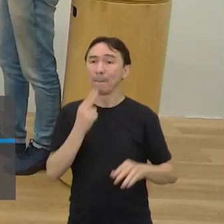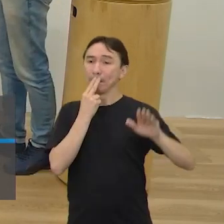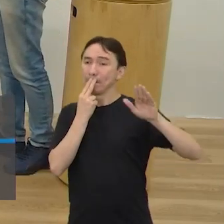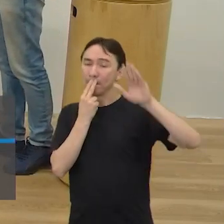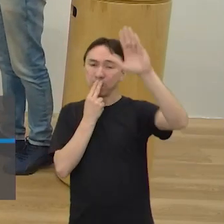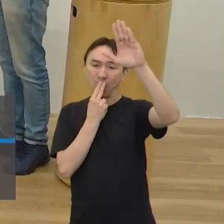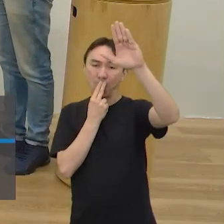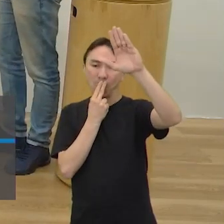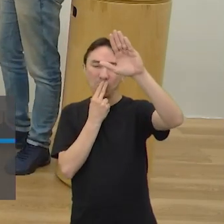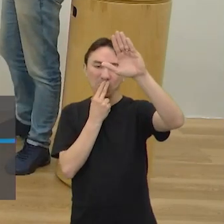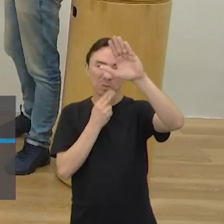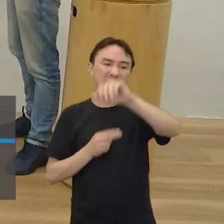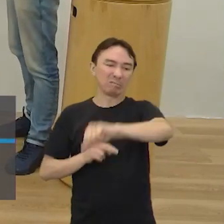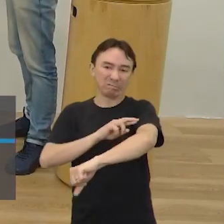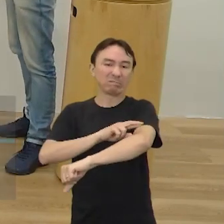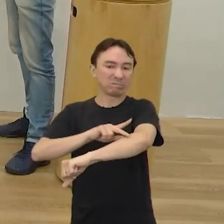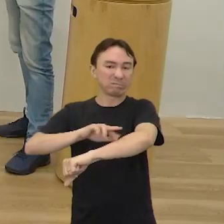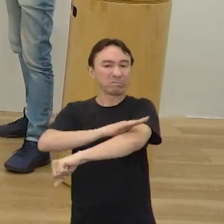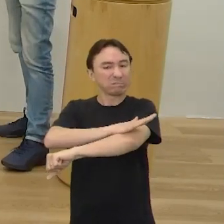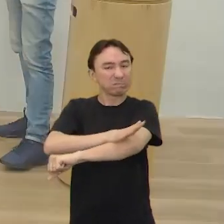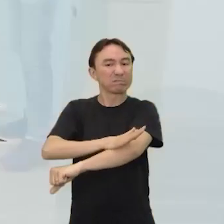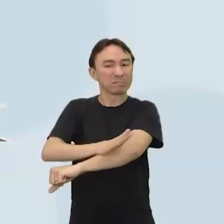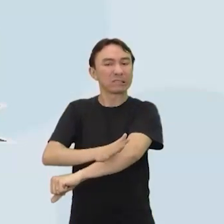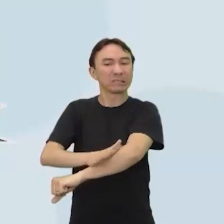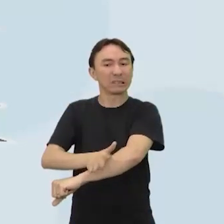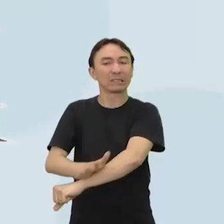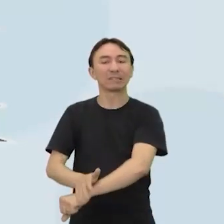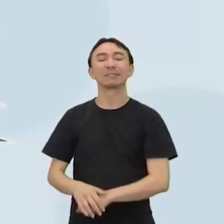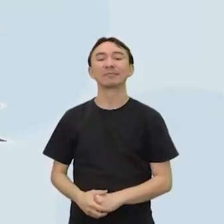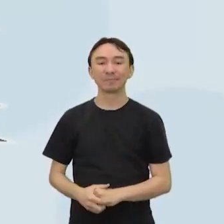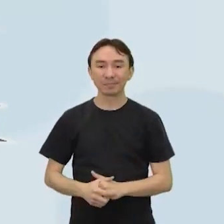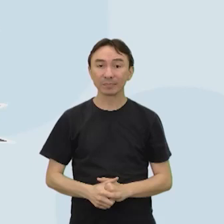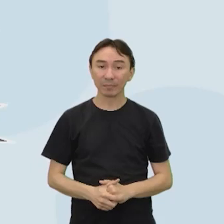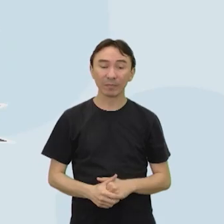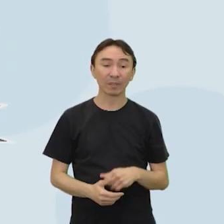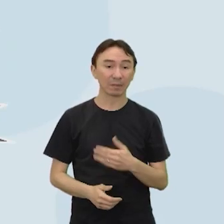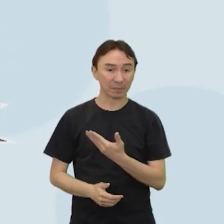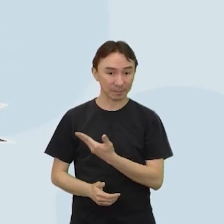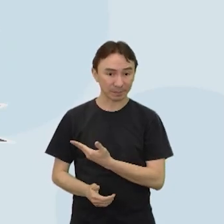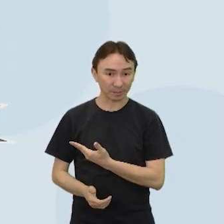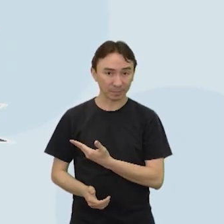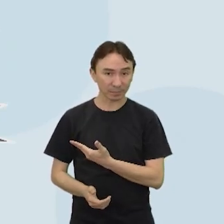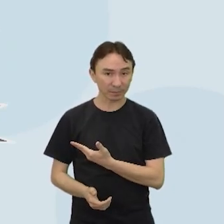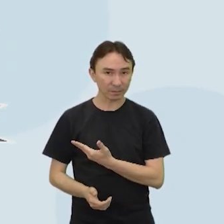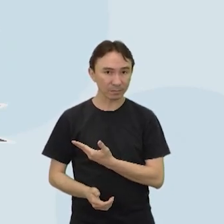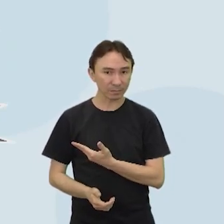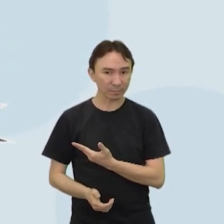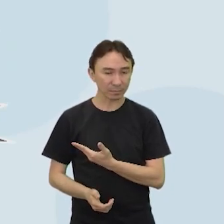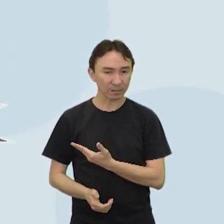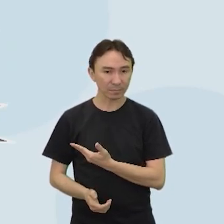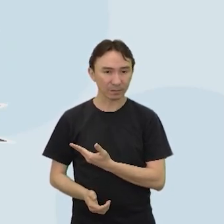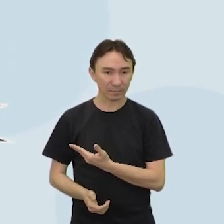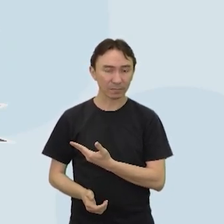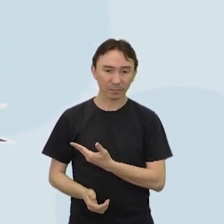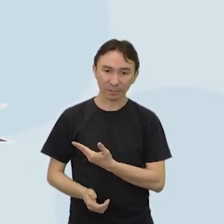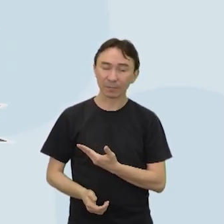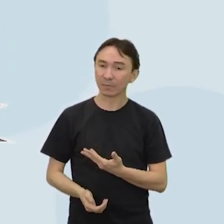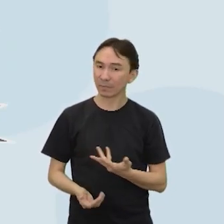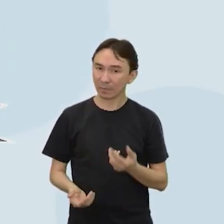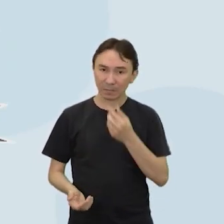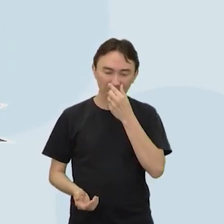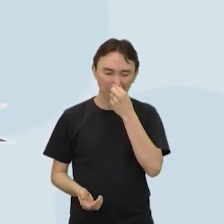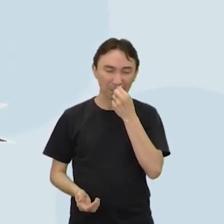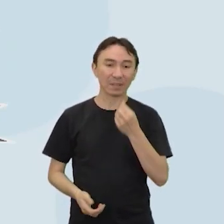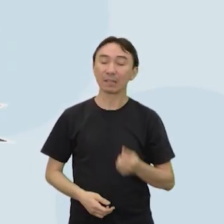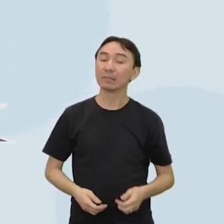aqui. Uma ditadura, ela precisa, é algo sine qua